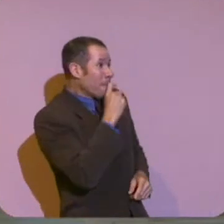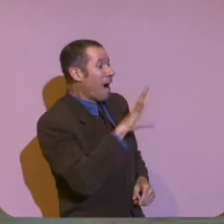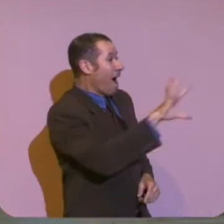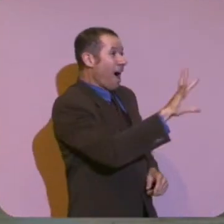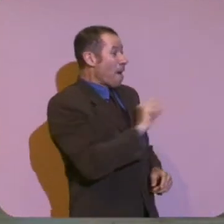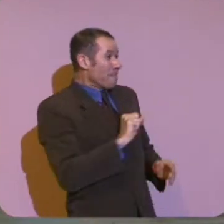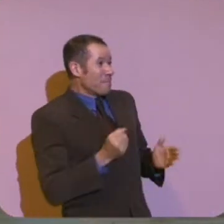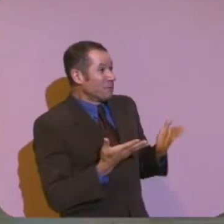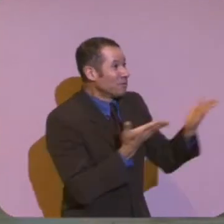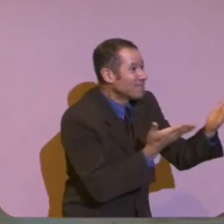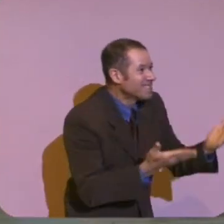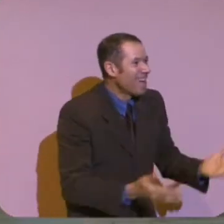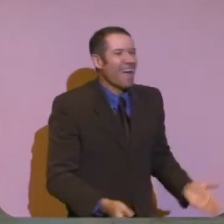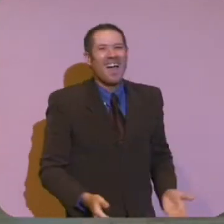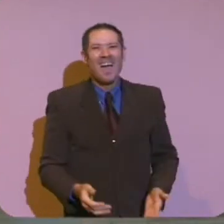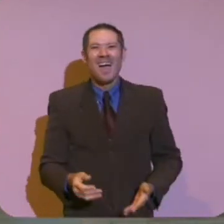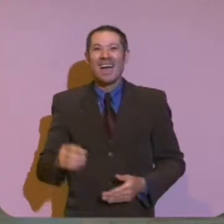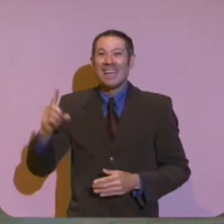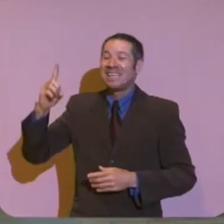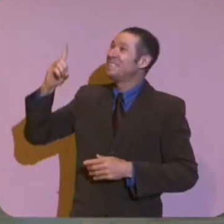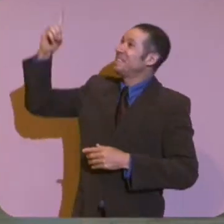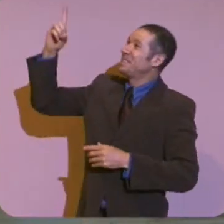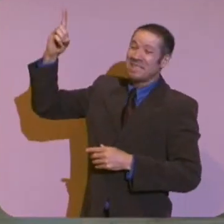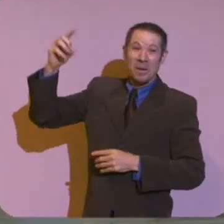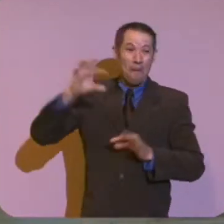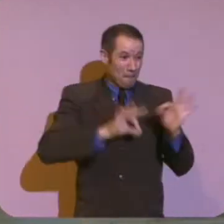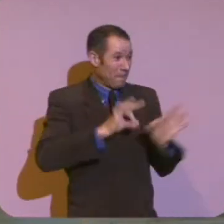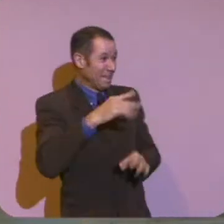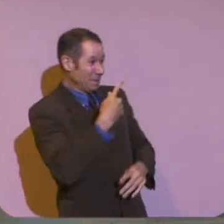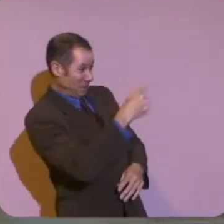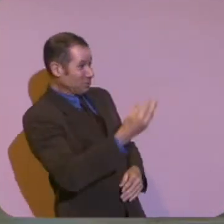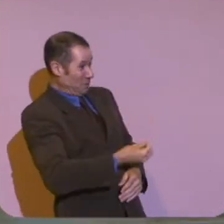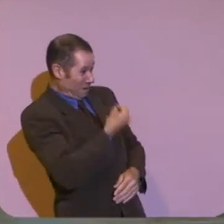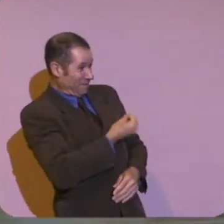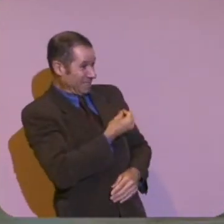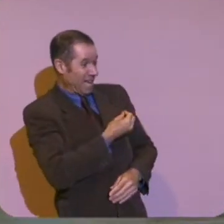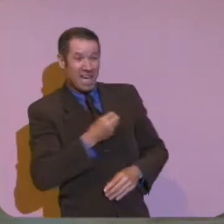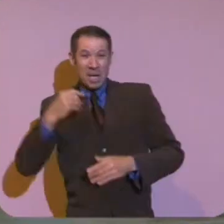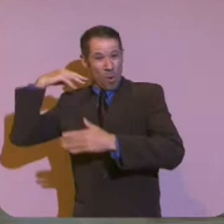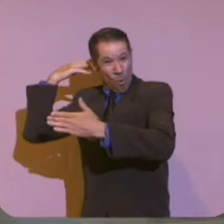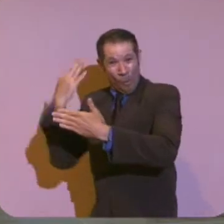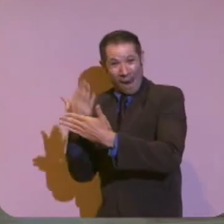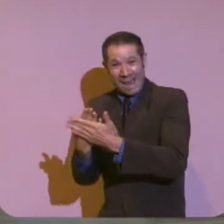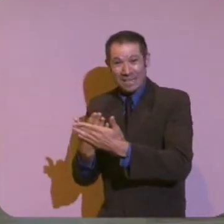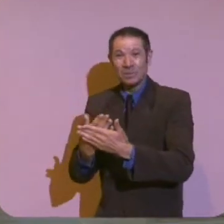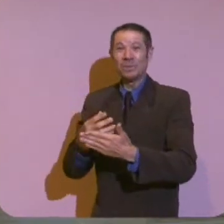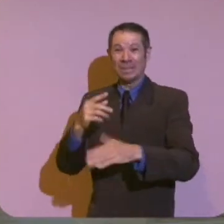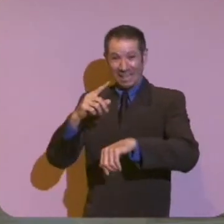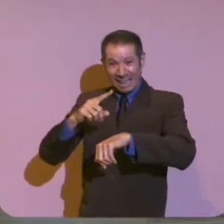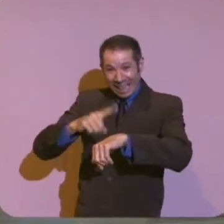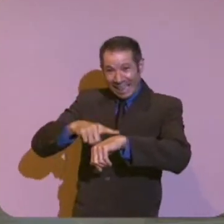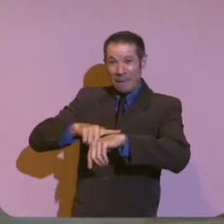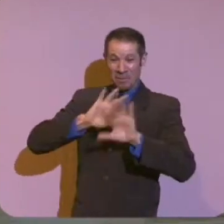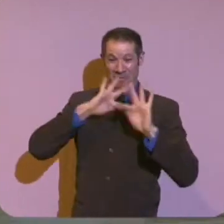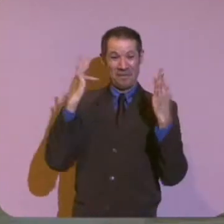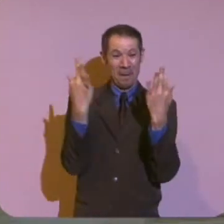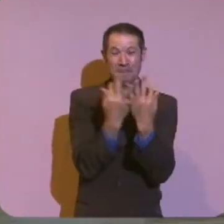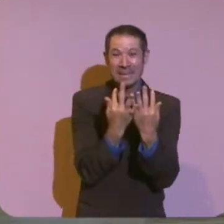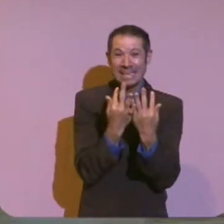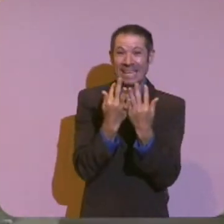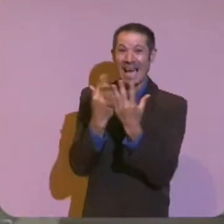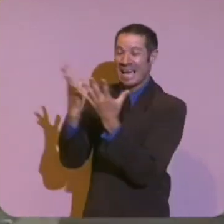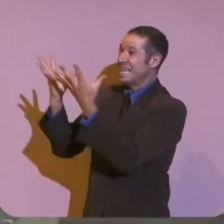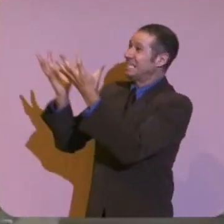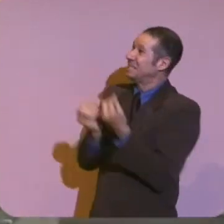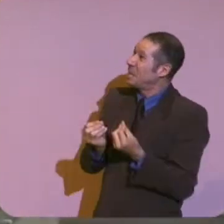você. Deus tem um plano para a sua vida, porque durante aquele tempo Deus trabalhou a conversão de toda aquela família. Eles